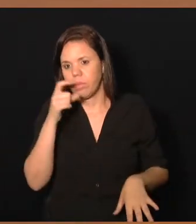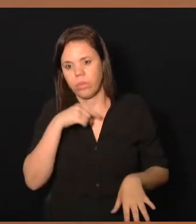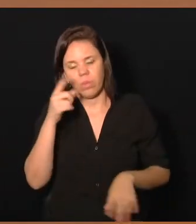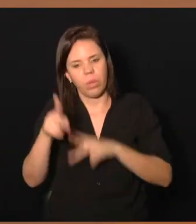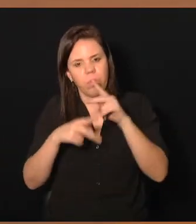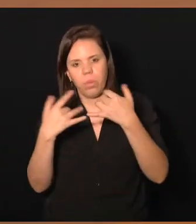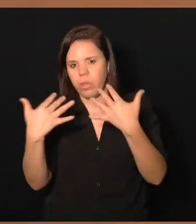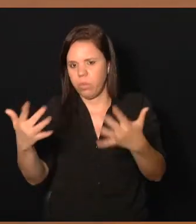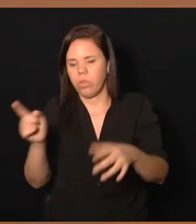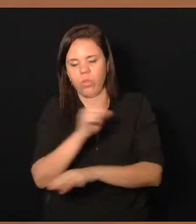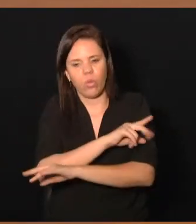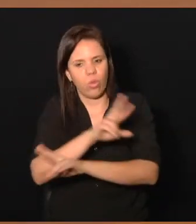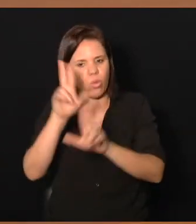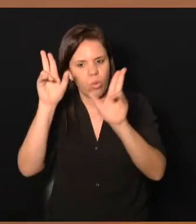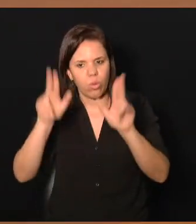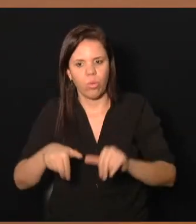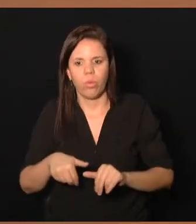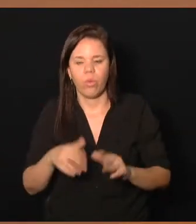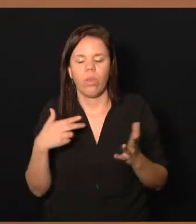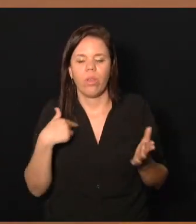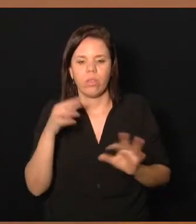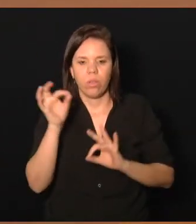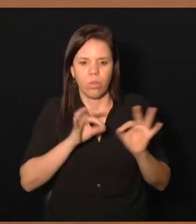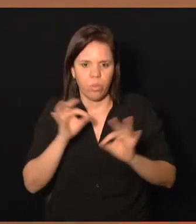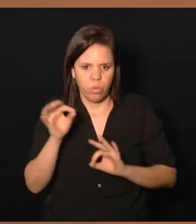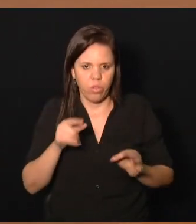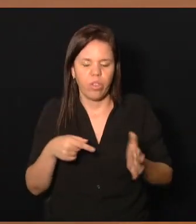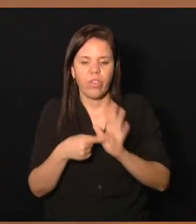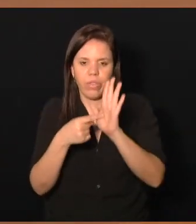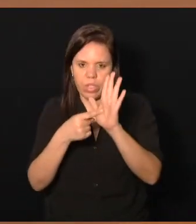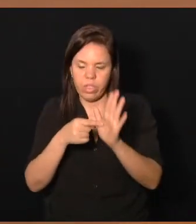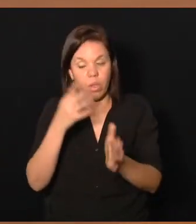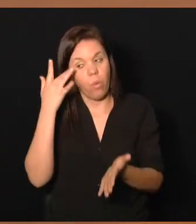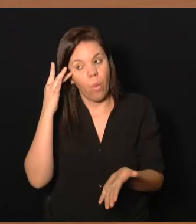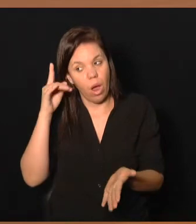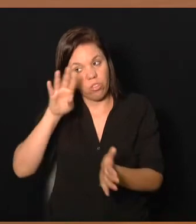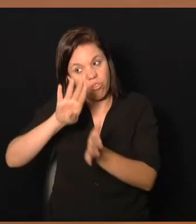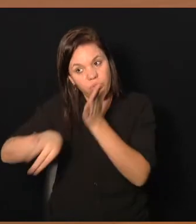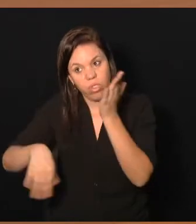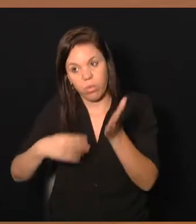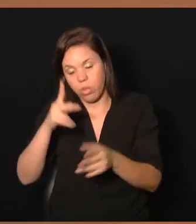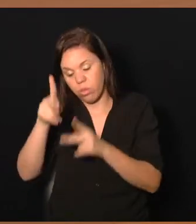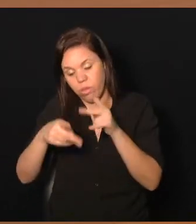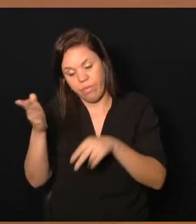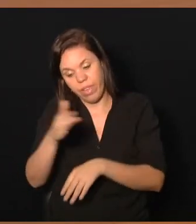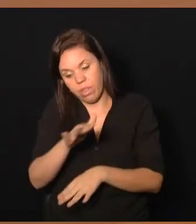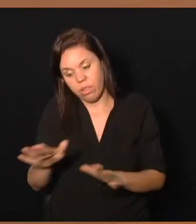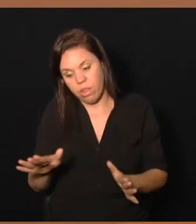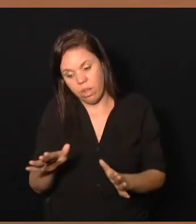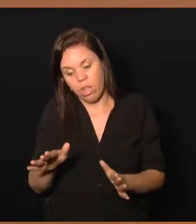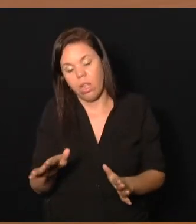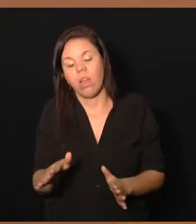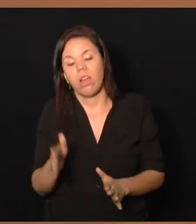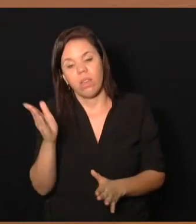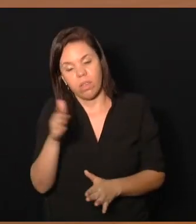população, jamais. Não. Então, esse é um projeto que deverá vir vetado. Como se nós fizermos um projeto